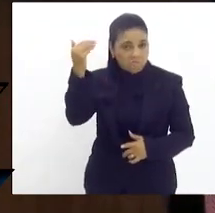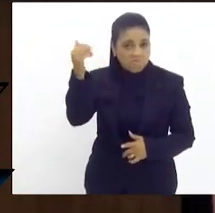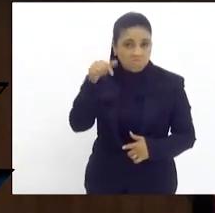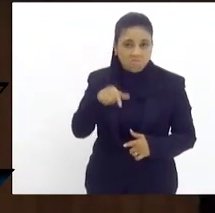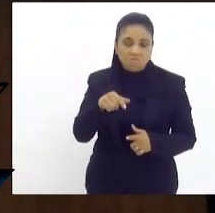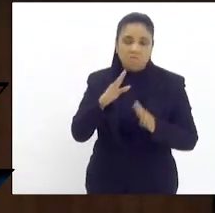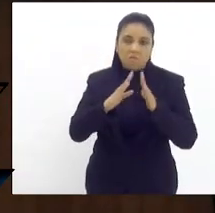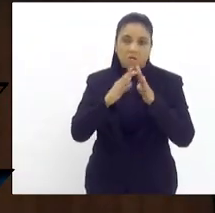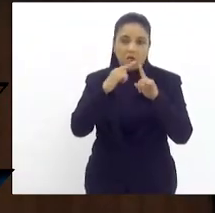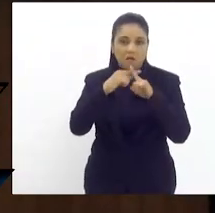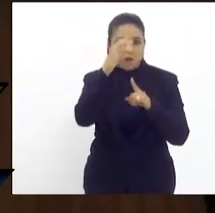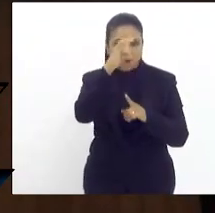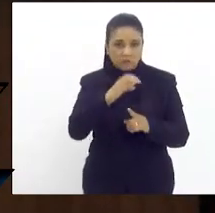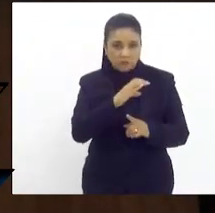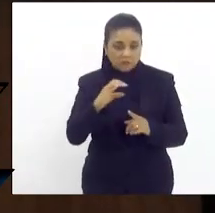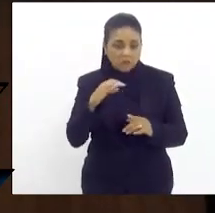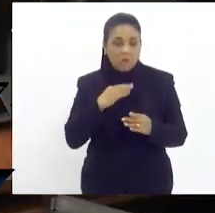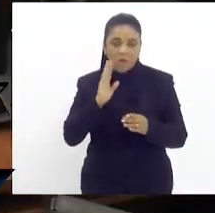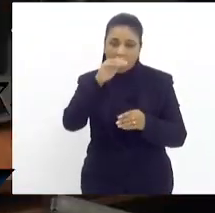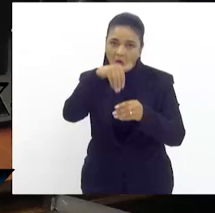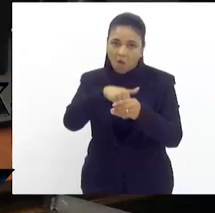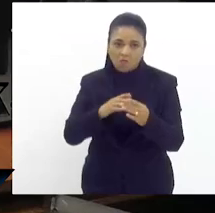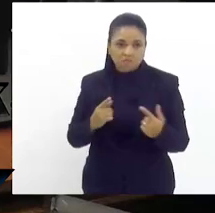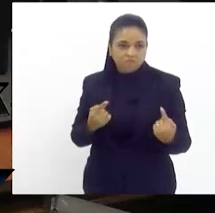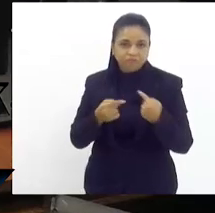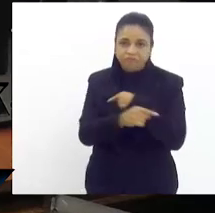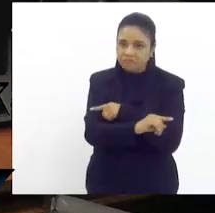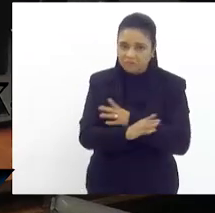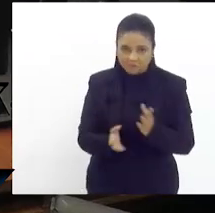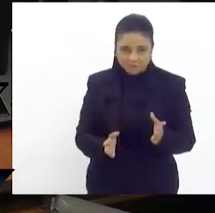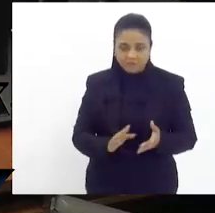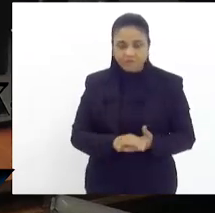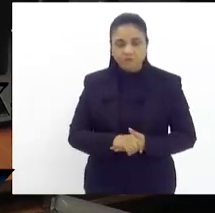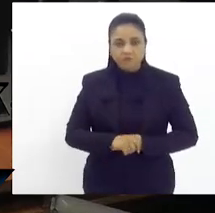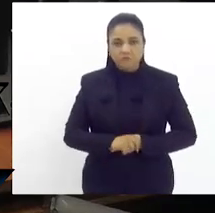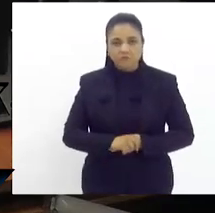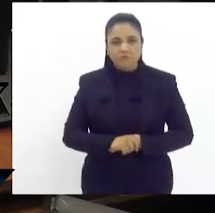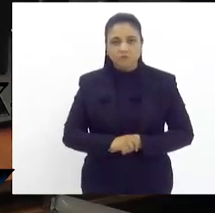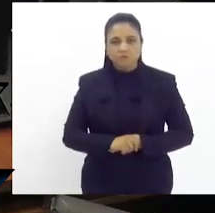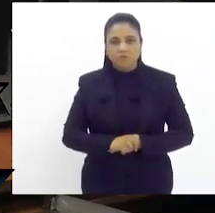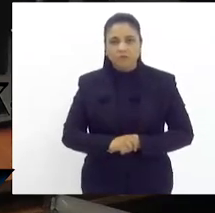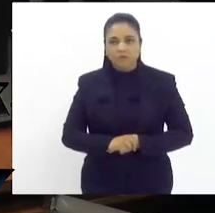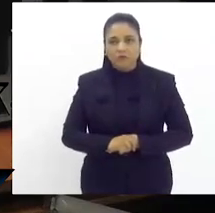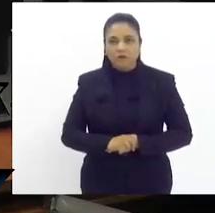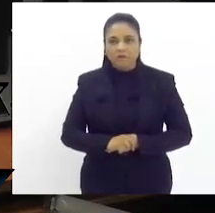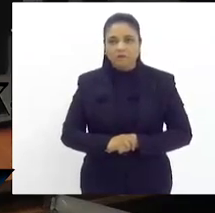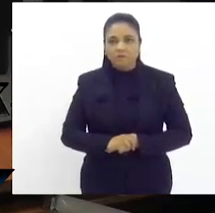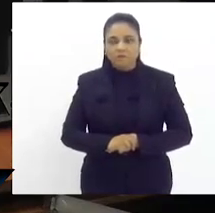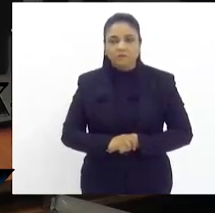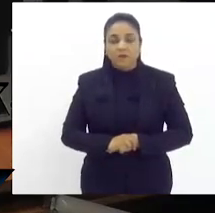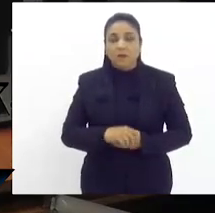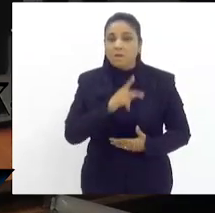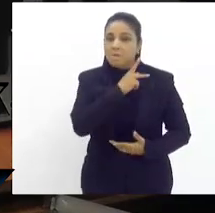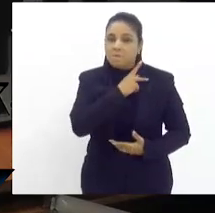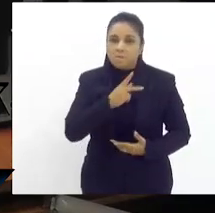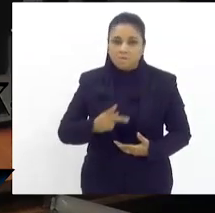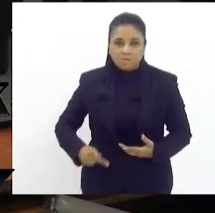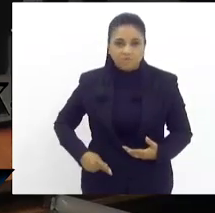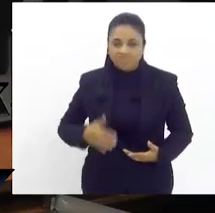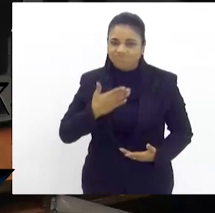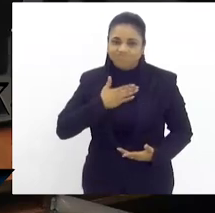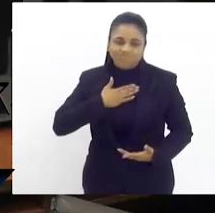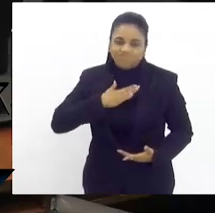fica aqui o meu voto contrário a isso presidente é que eu não consigo ouvir uma